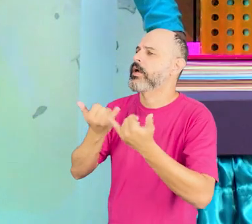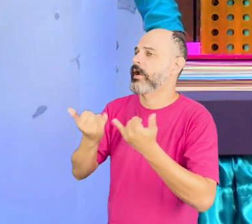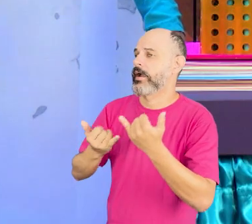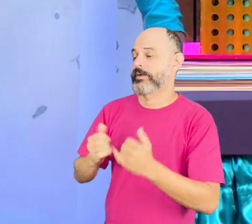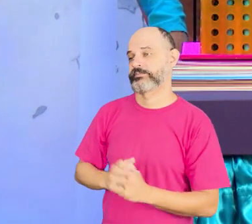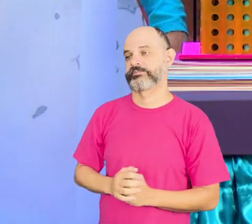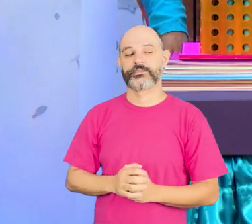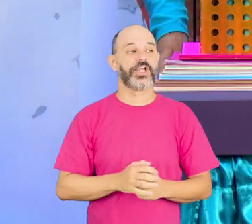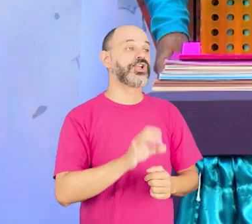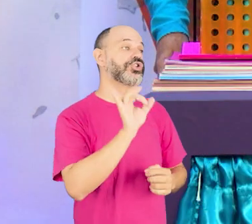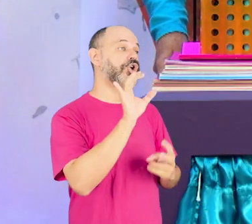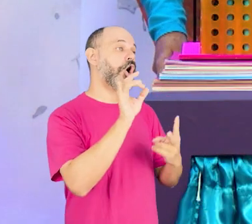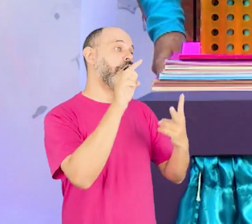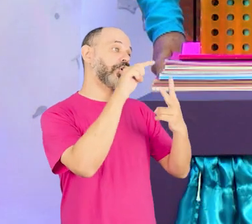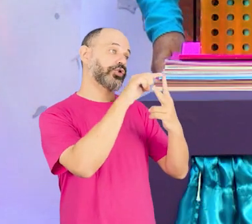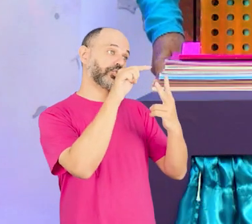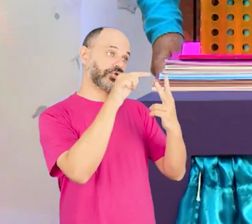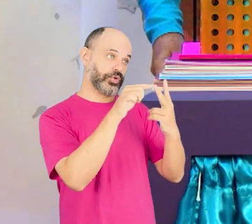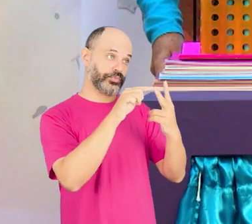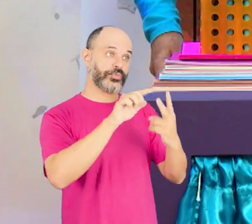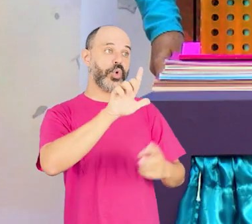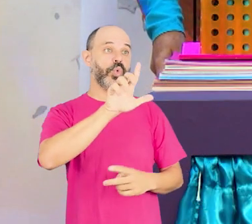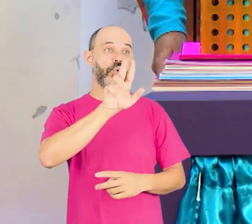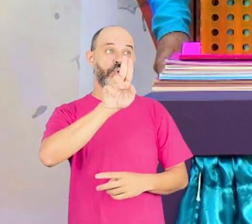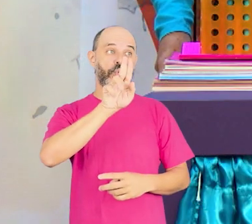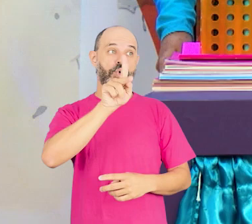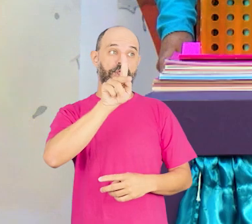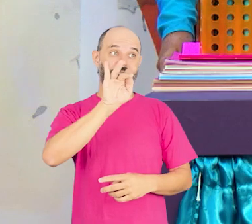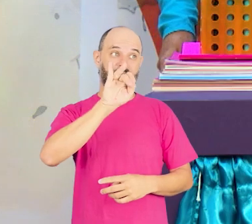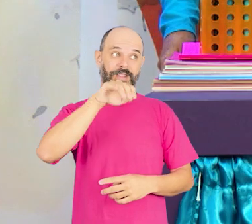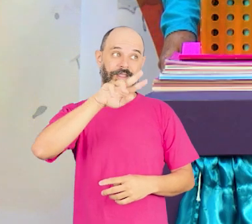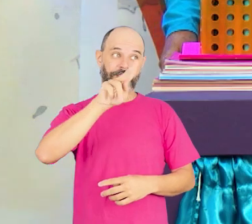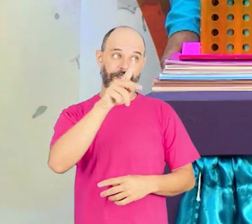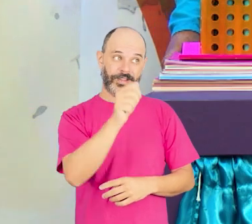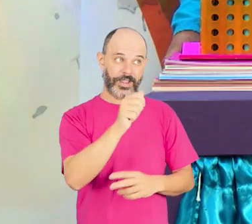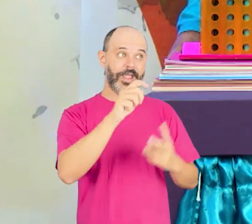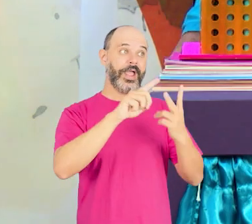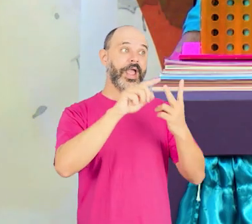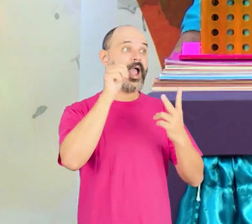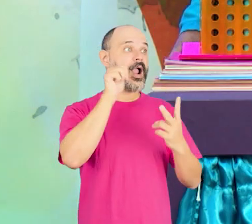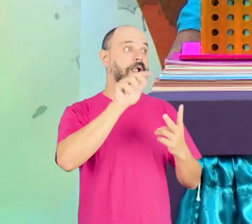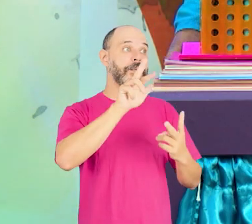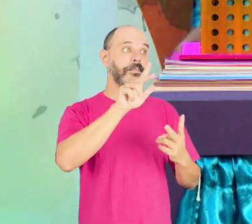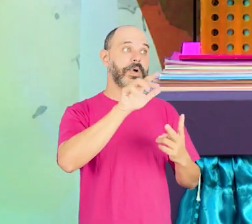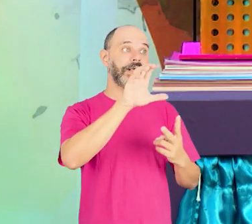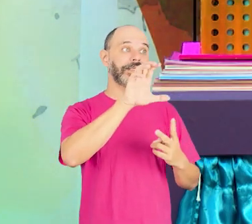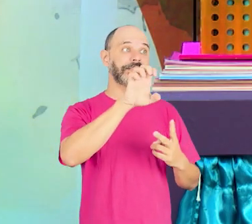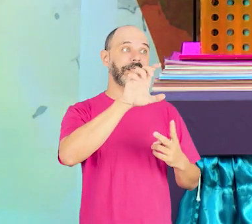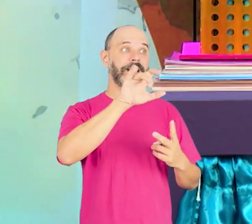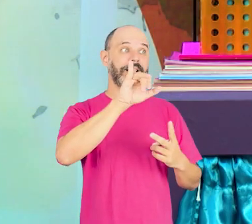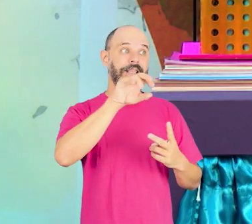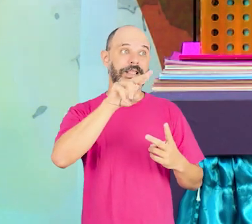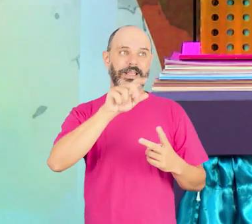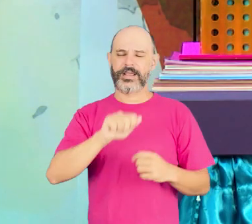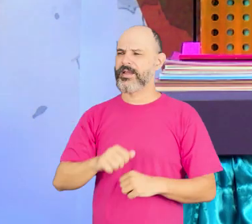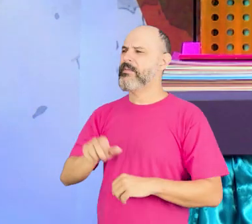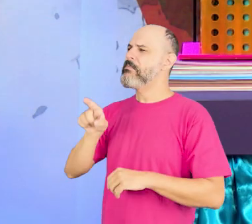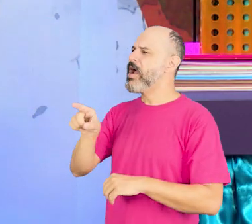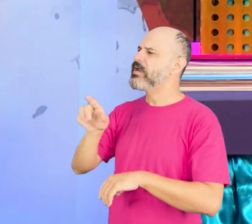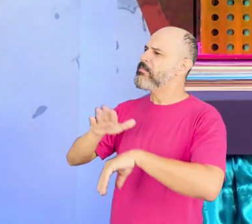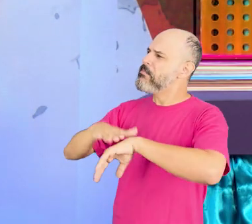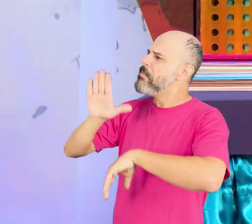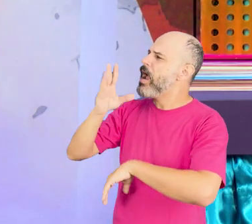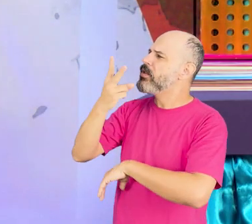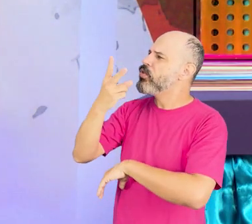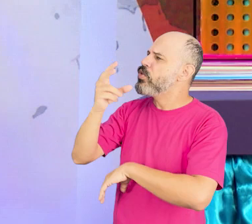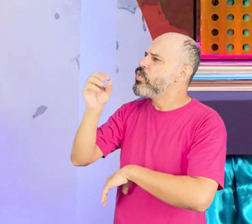Com apenas dois! Meu irmão Luquinha e minha irmã Celina! E por que só com eles? Você não tem mais de